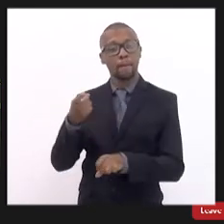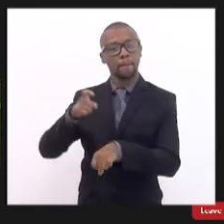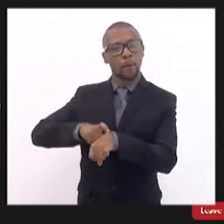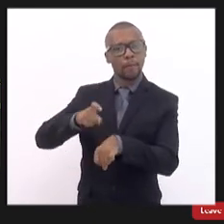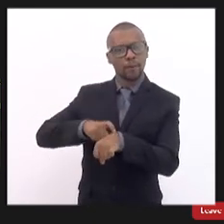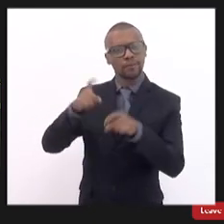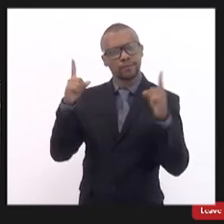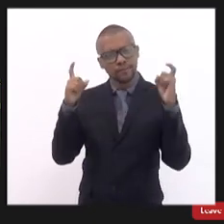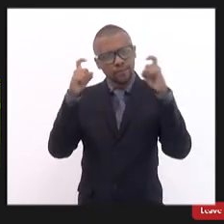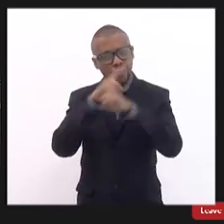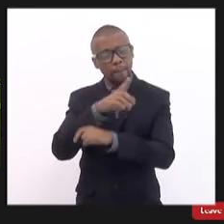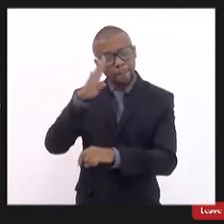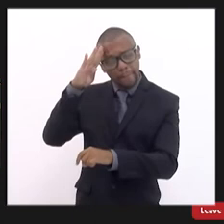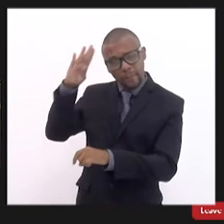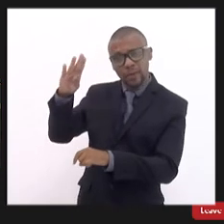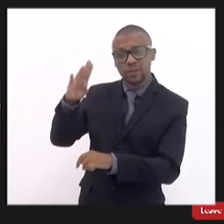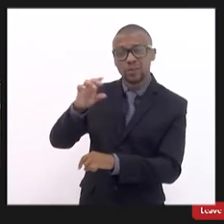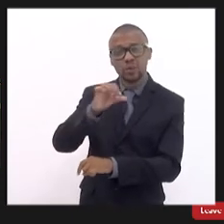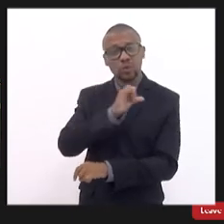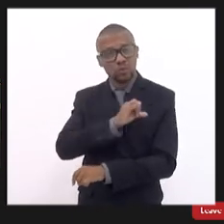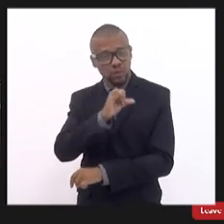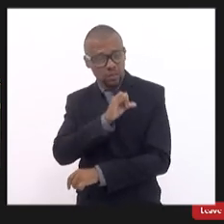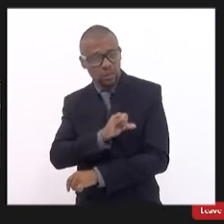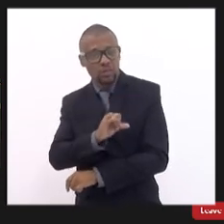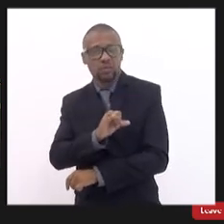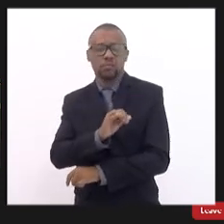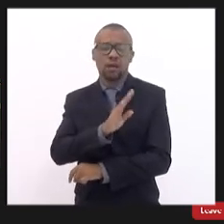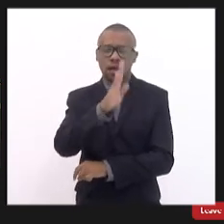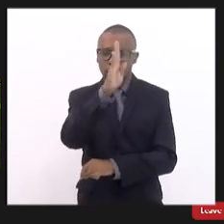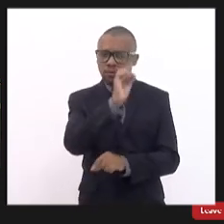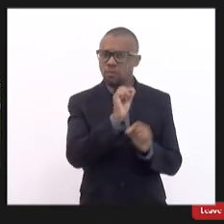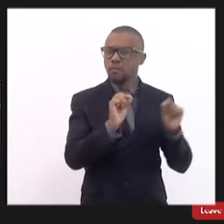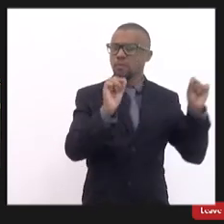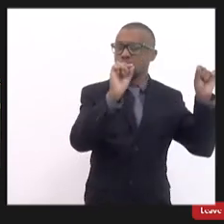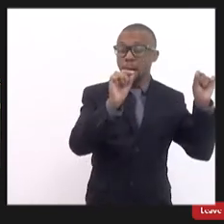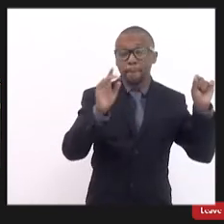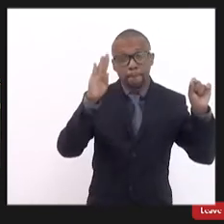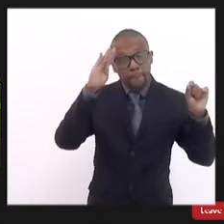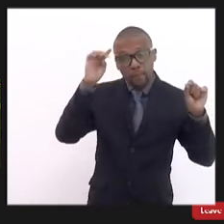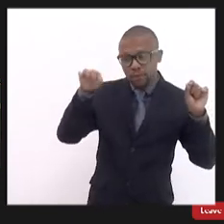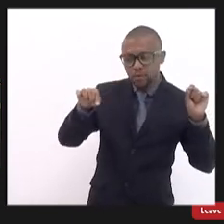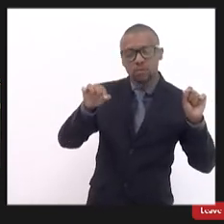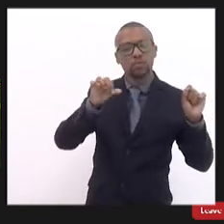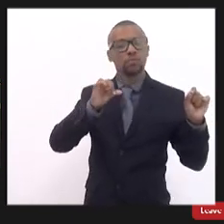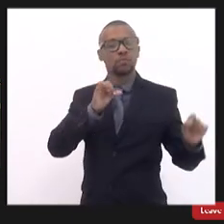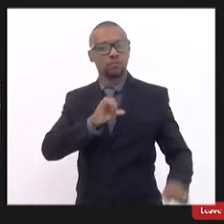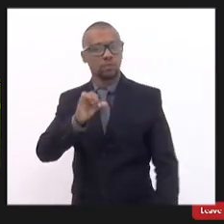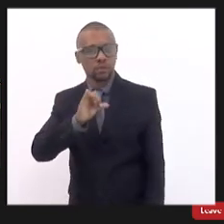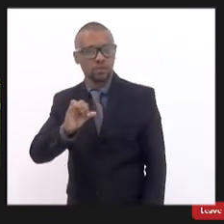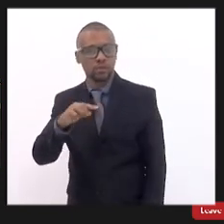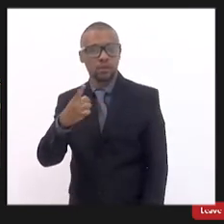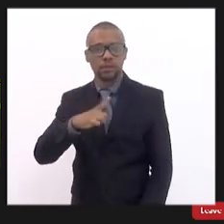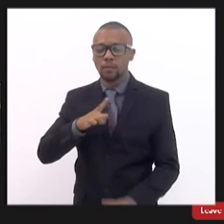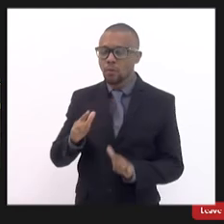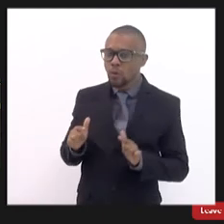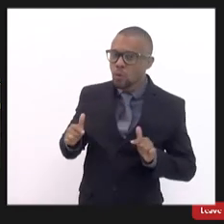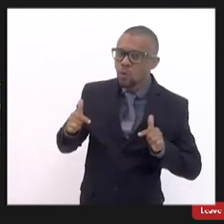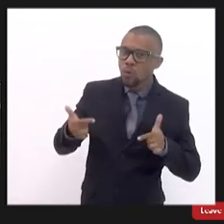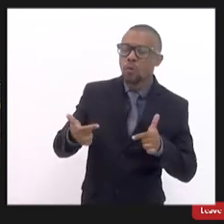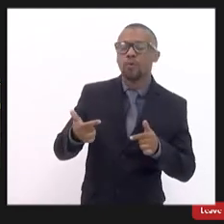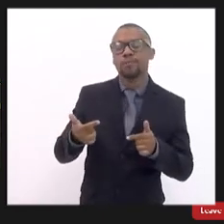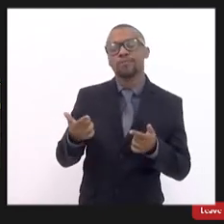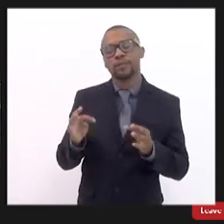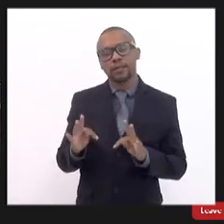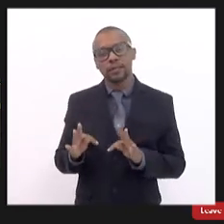no Rio de Janeiro, de conseguir ter um processo de geração de emprego, de enfrentamento da crise social que a gente vive. E a gente